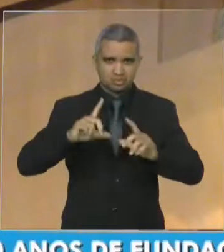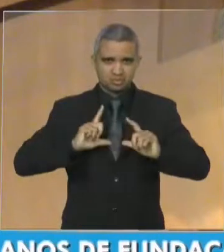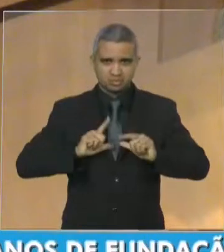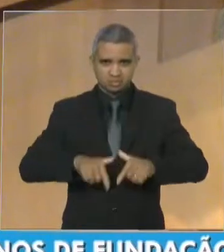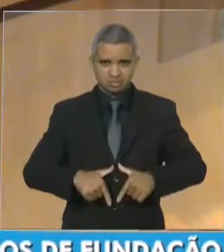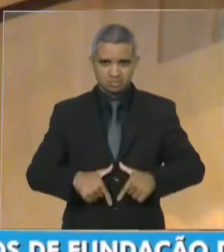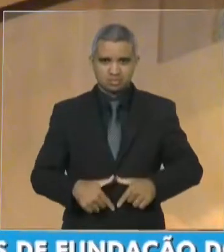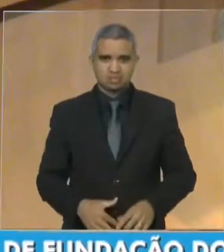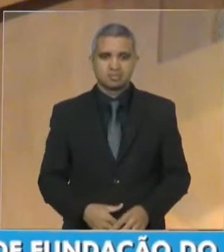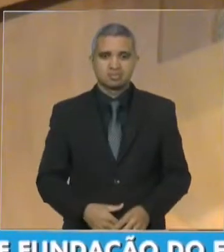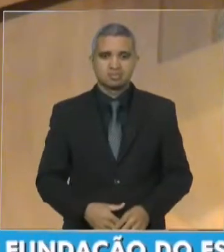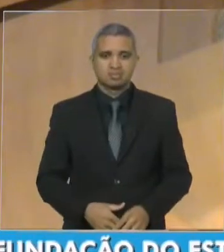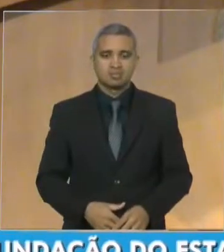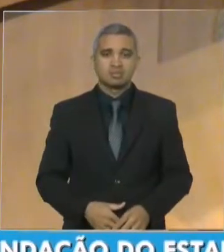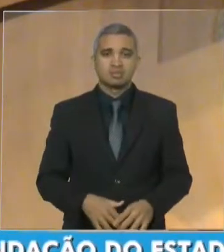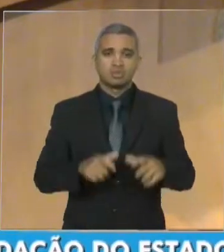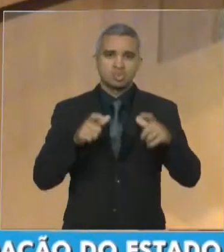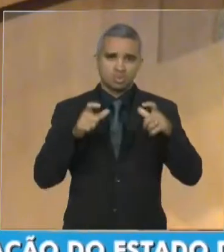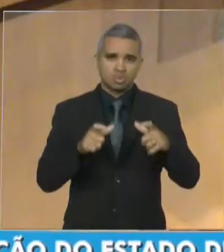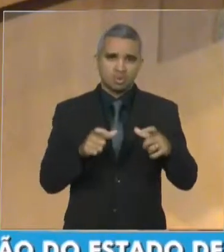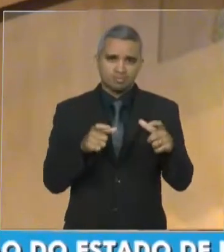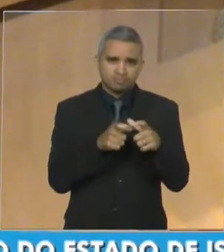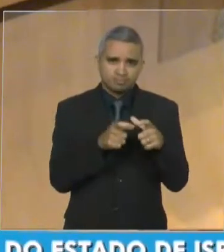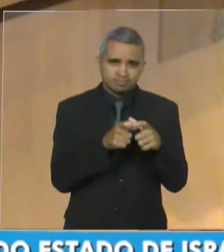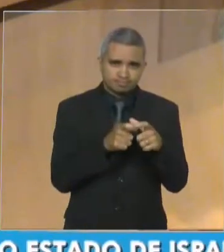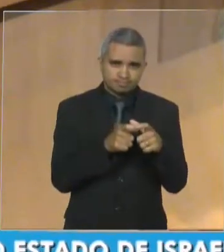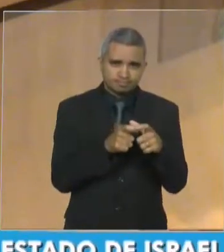Um território pequeno, geograficamente,